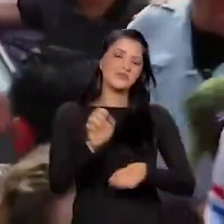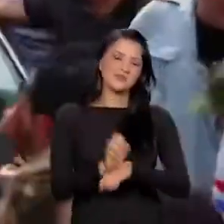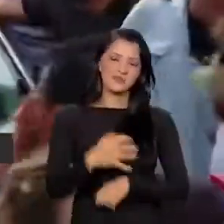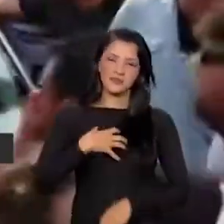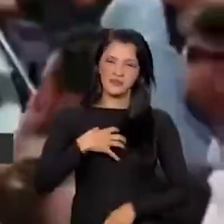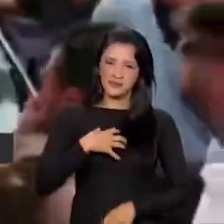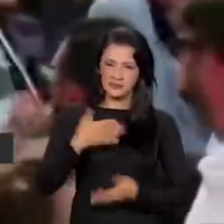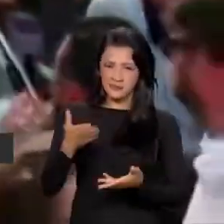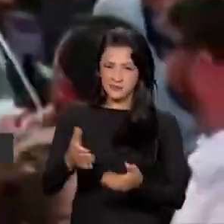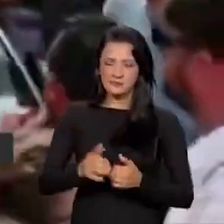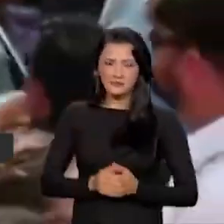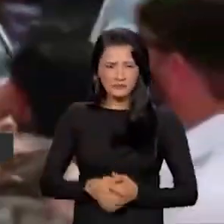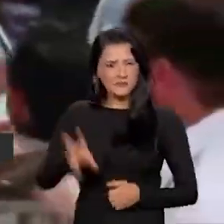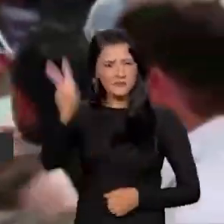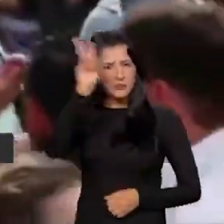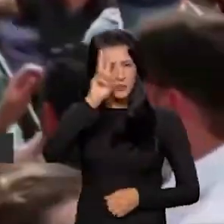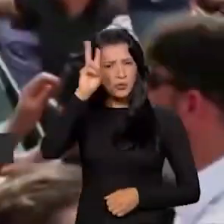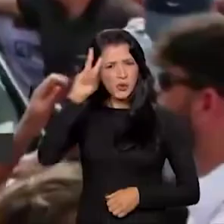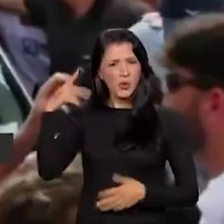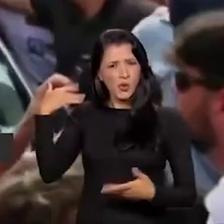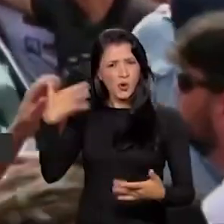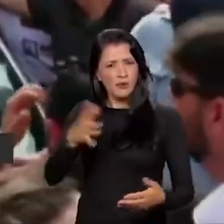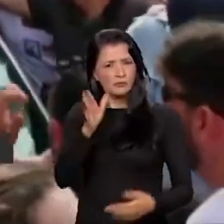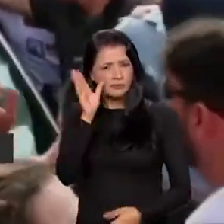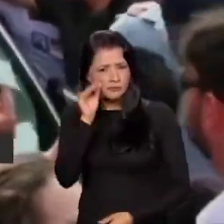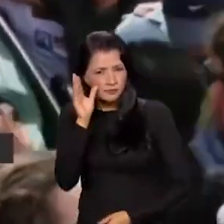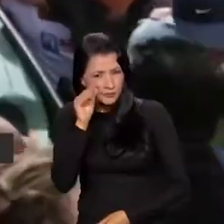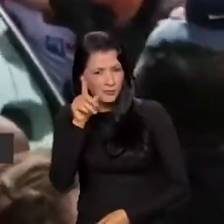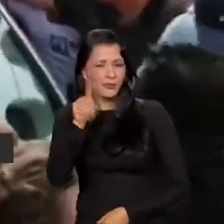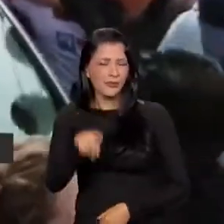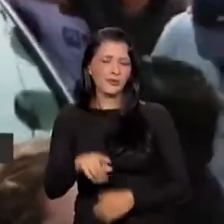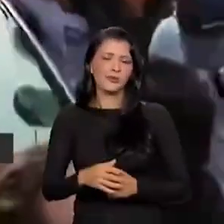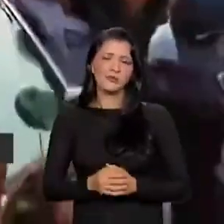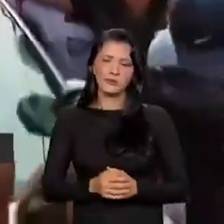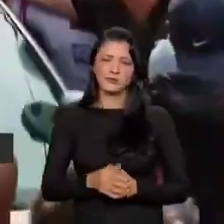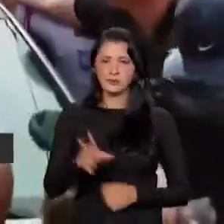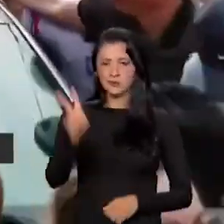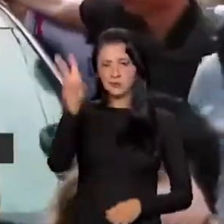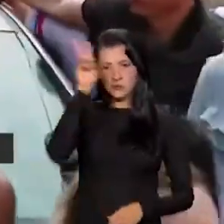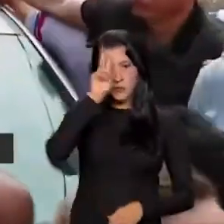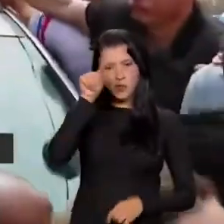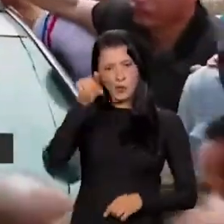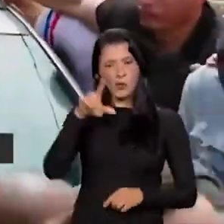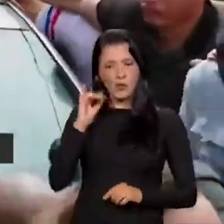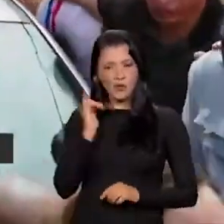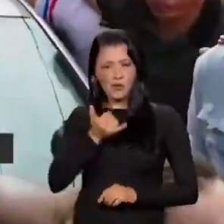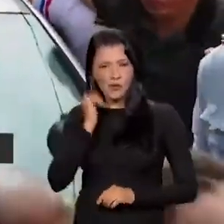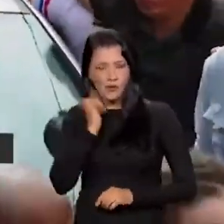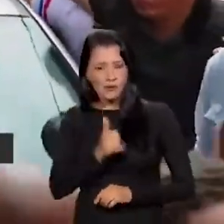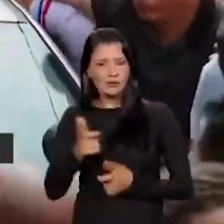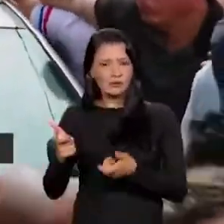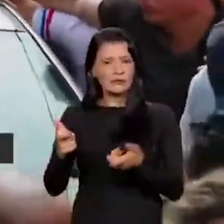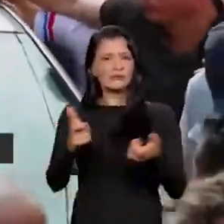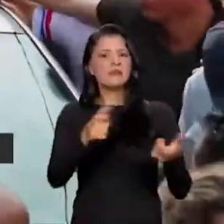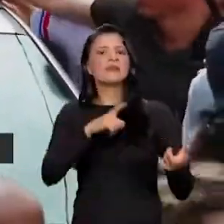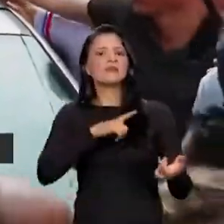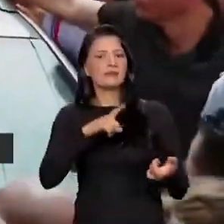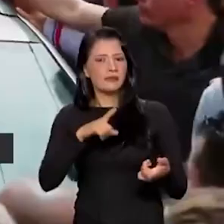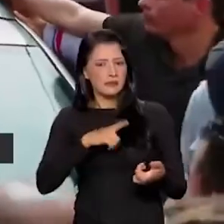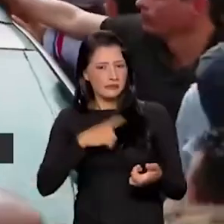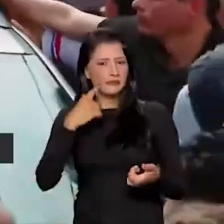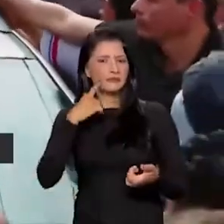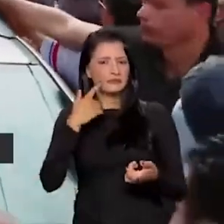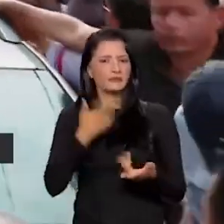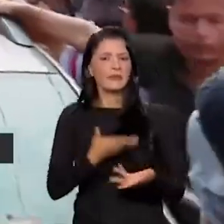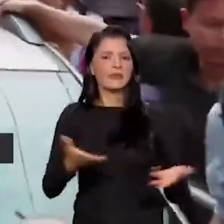Bahia. Uma história curiosa, uma história que os baianos têm bastante